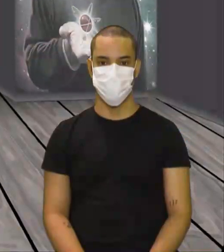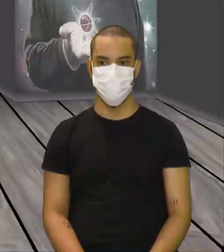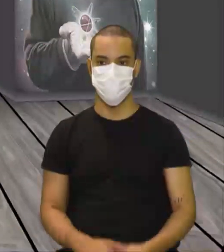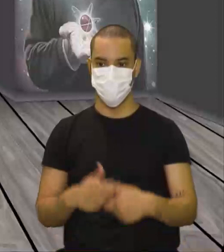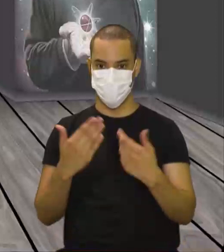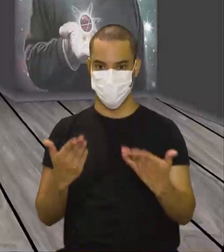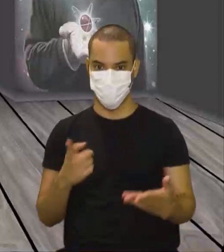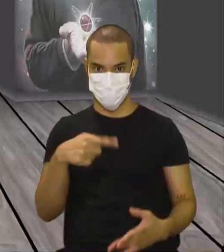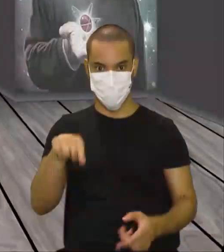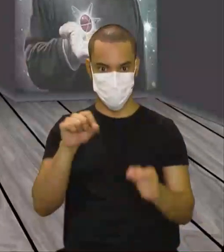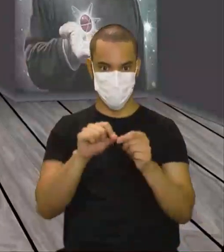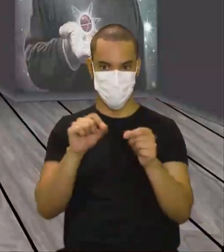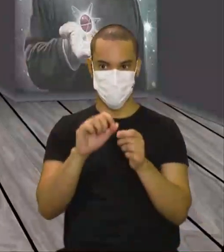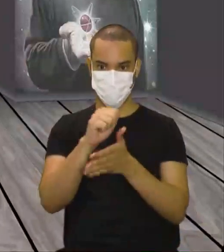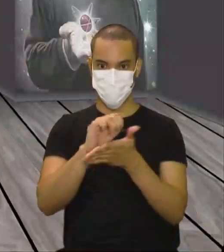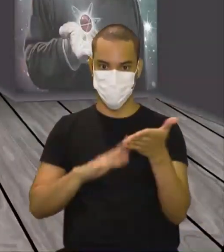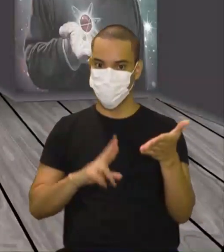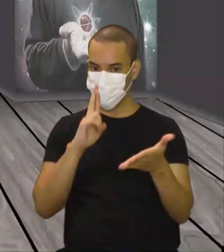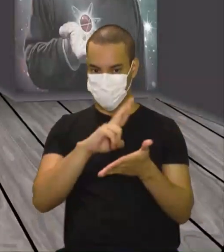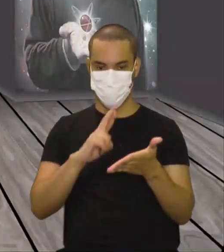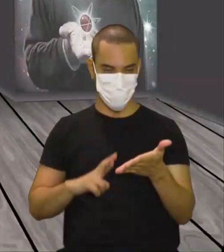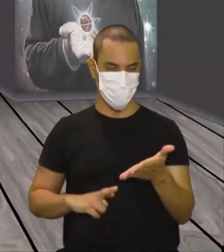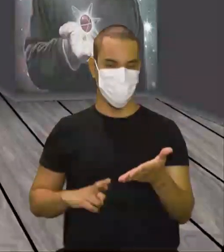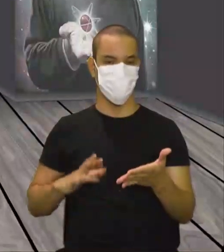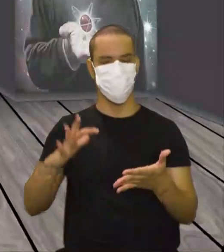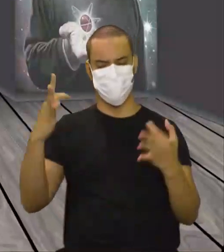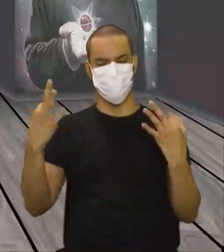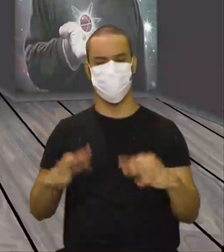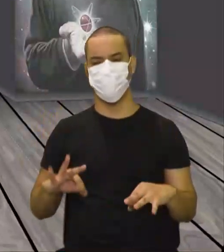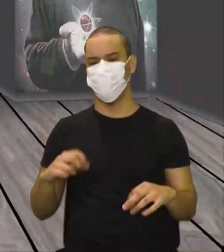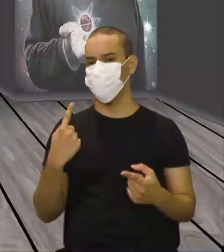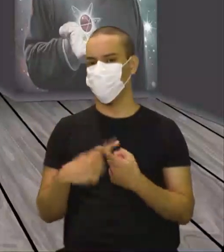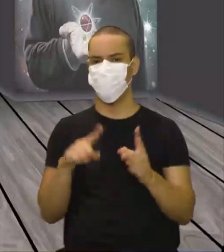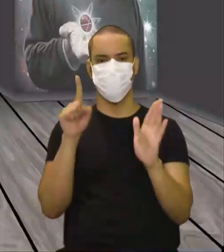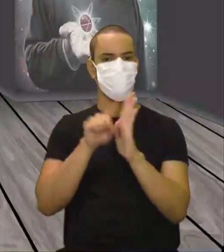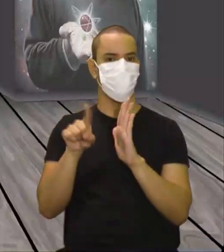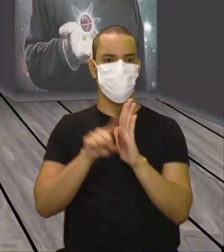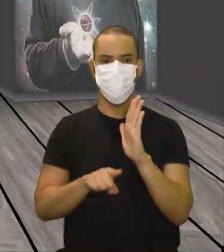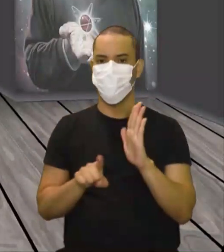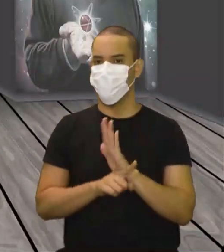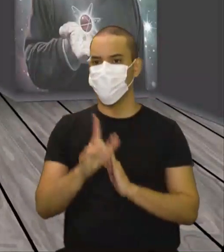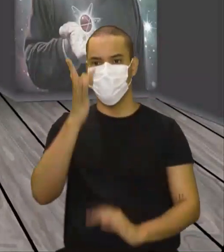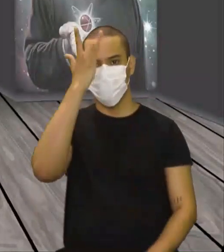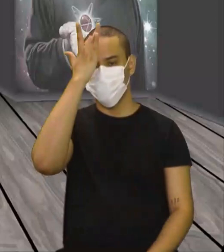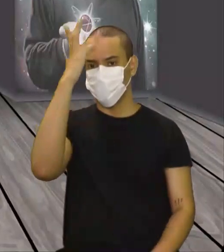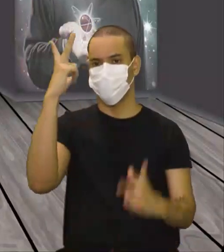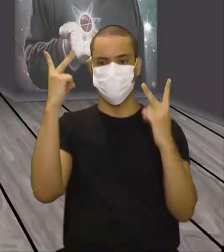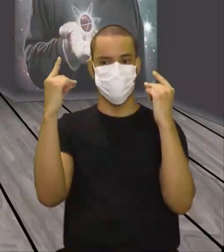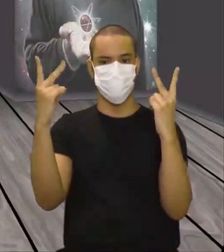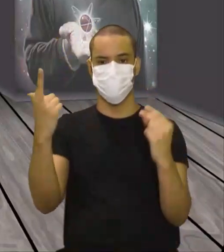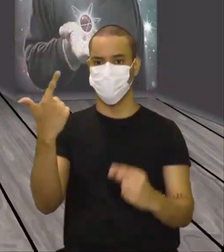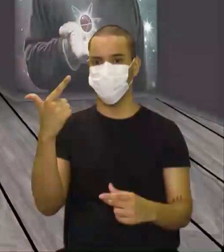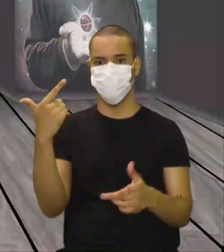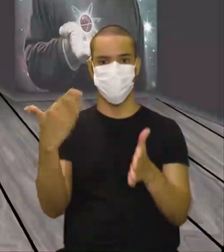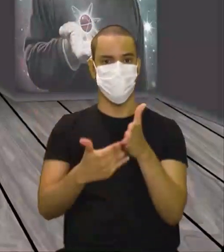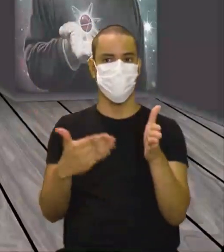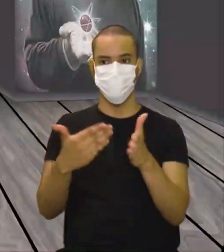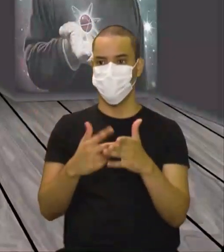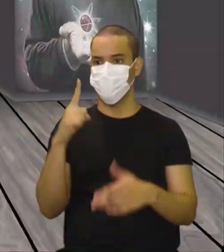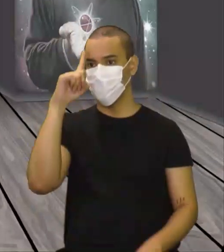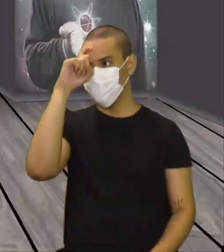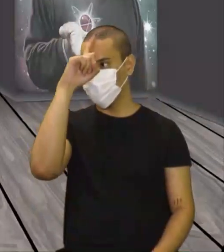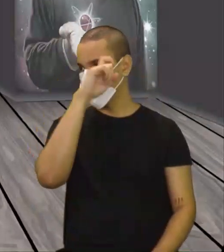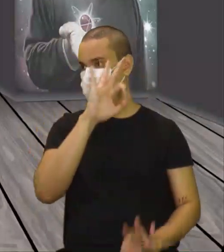Bom, gente, fizeram as atividades? Com certeza fizeram, né? São questões aí bem tranquilas, não tem nenhuma dificuldade, só é ter